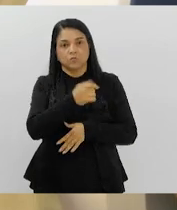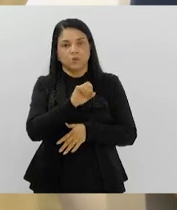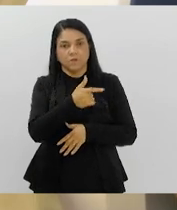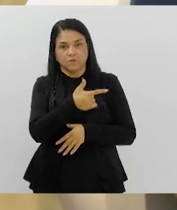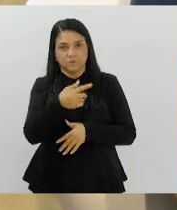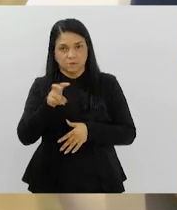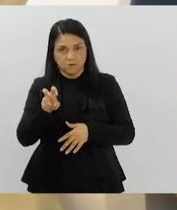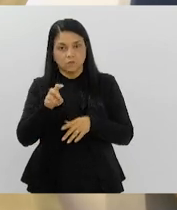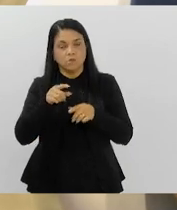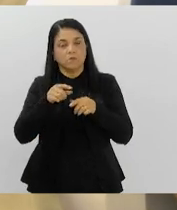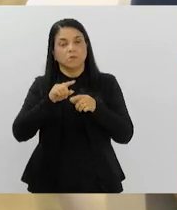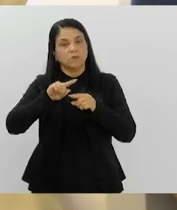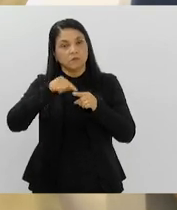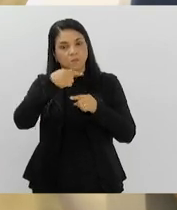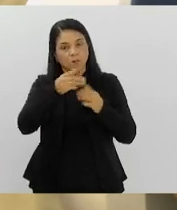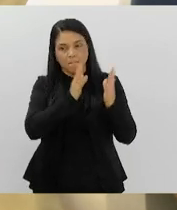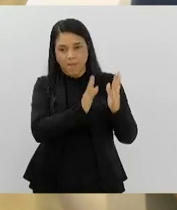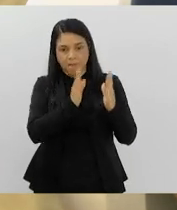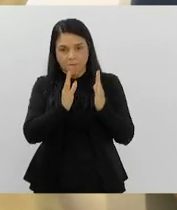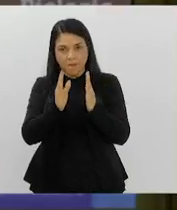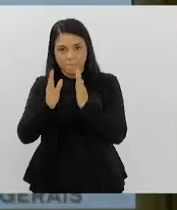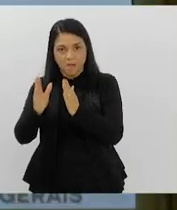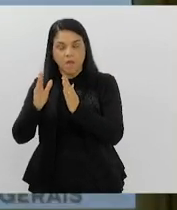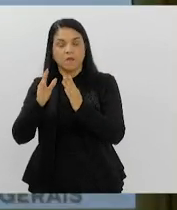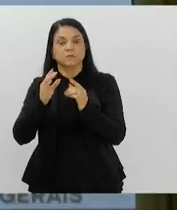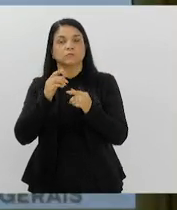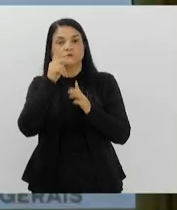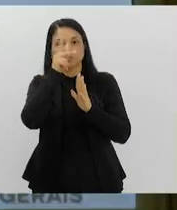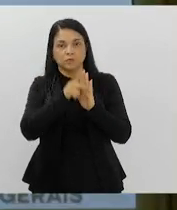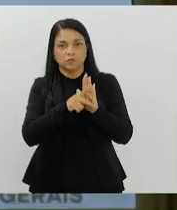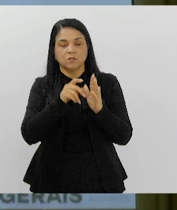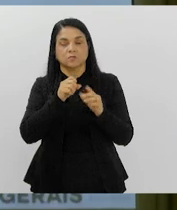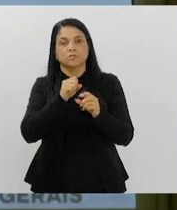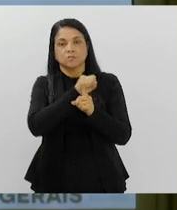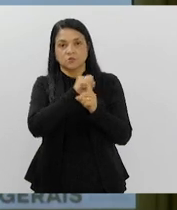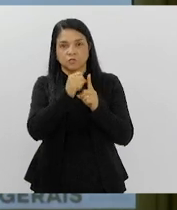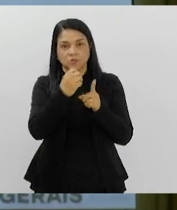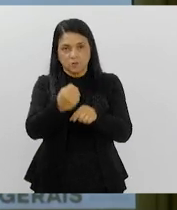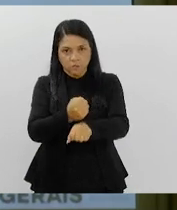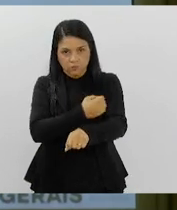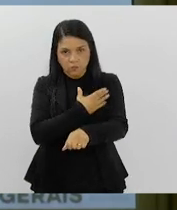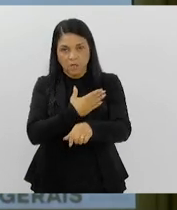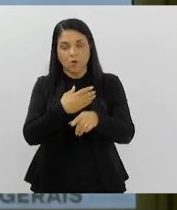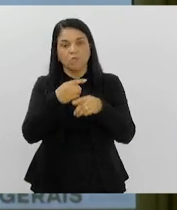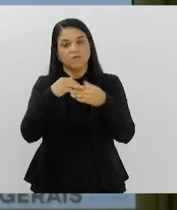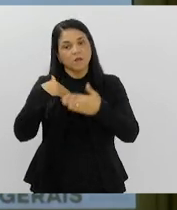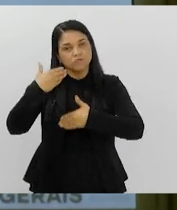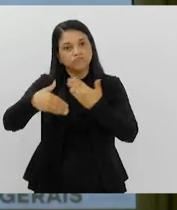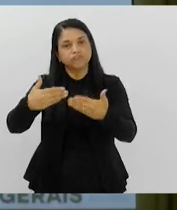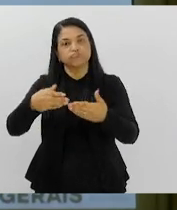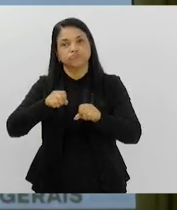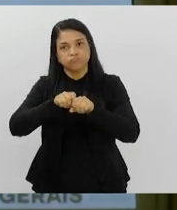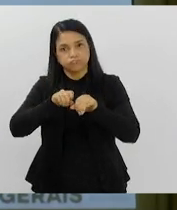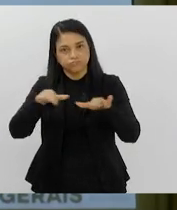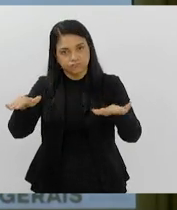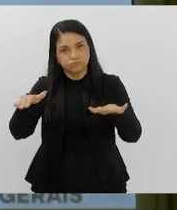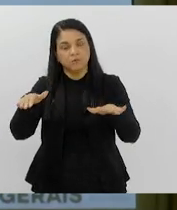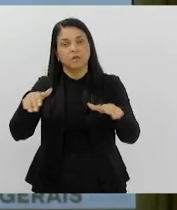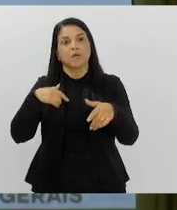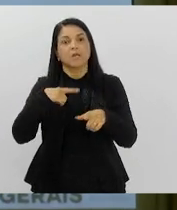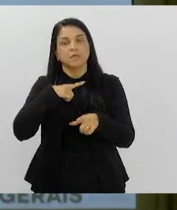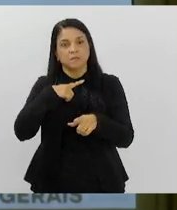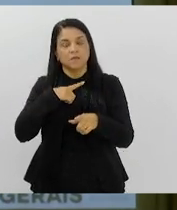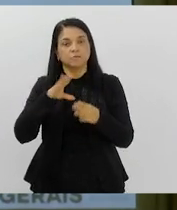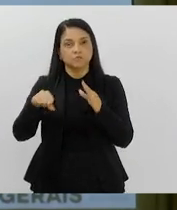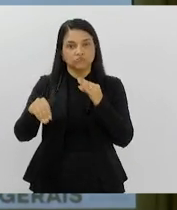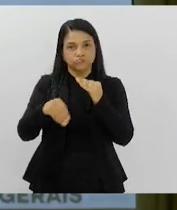depois todas as fases do projeto socioemocional, como eu apresentei, ele vai dar toda uma continuidade continuidade, porque nós temos um componente